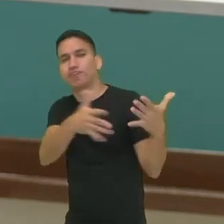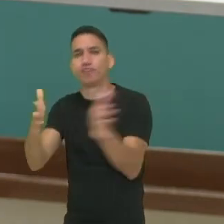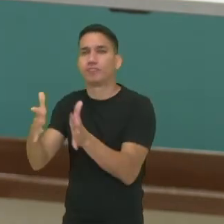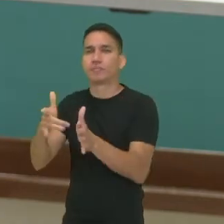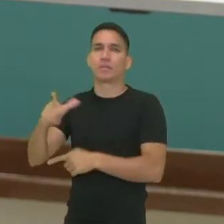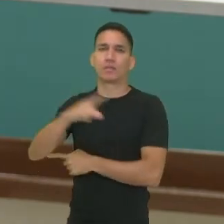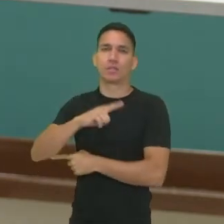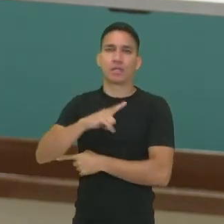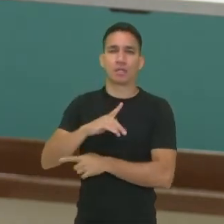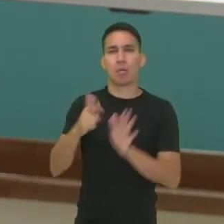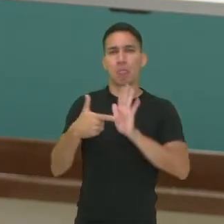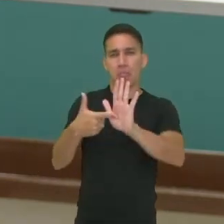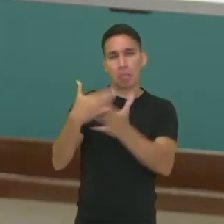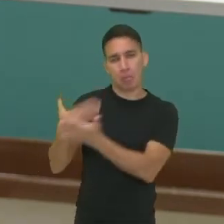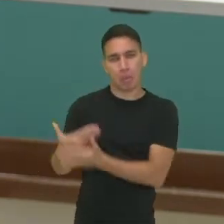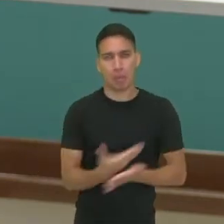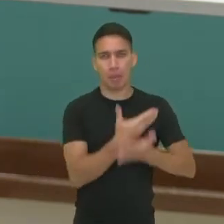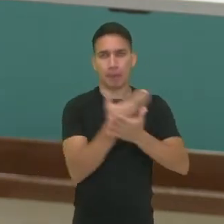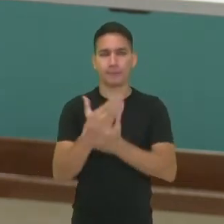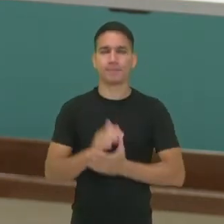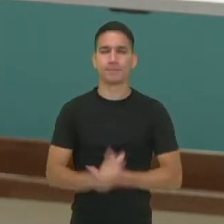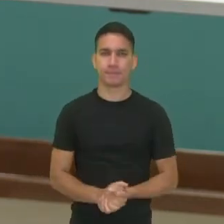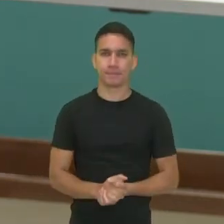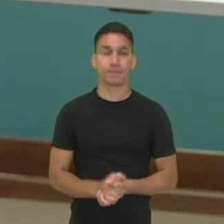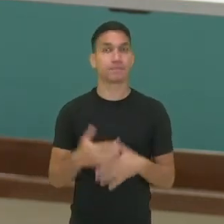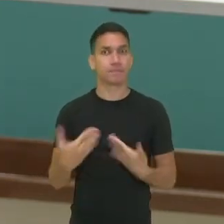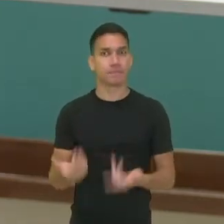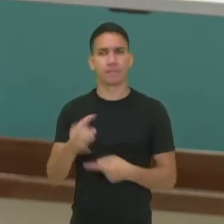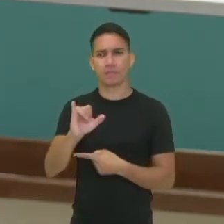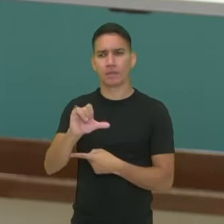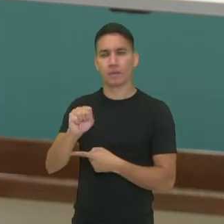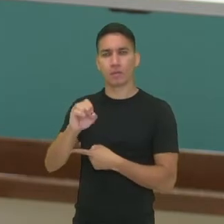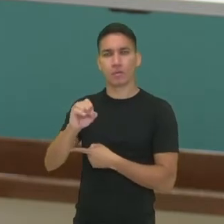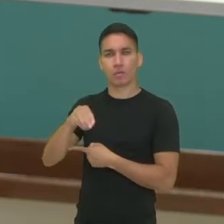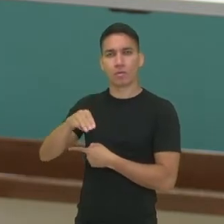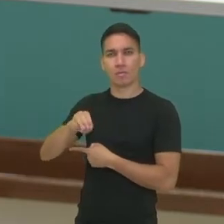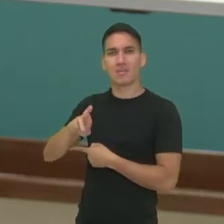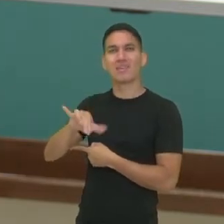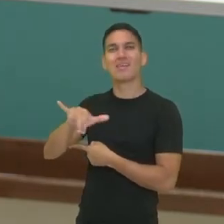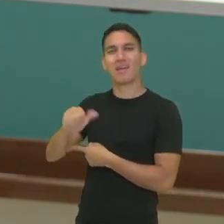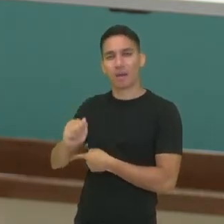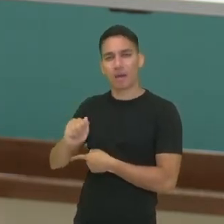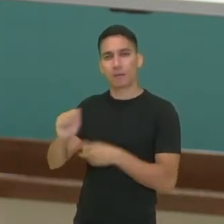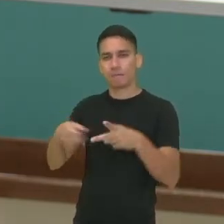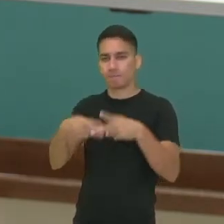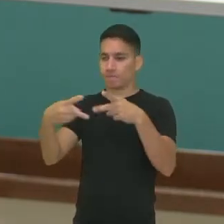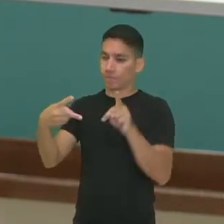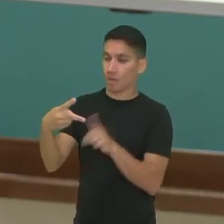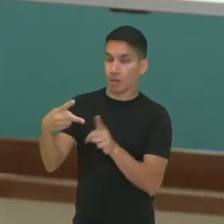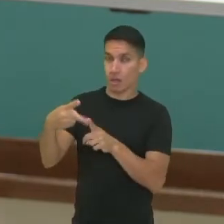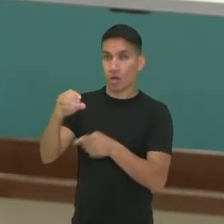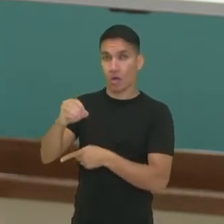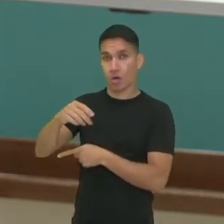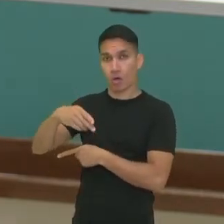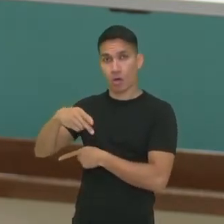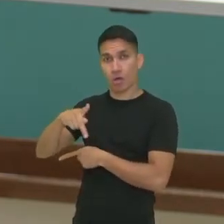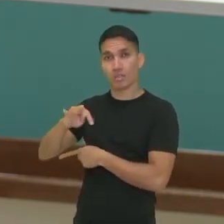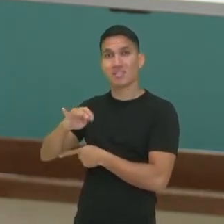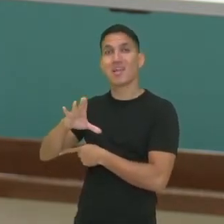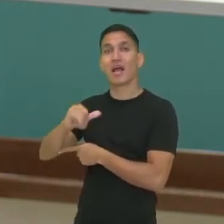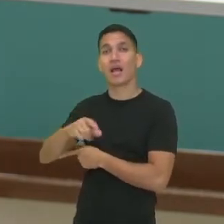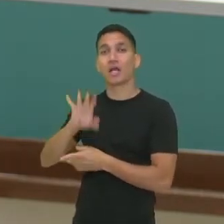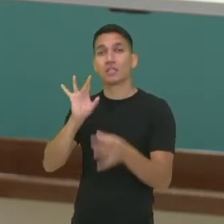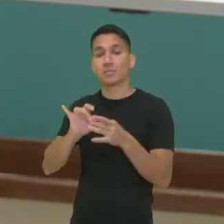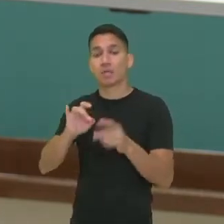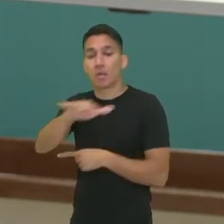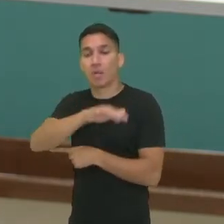aqui dos nossos estudos de isomeria. E a isomeria ótica? É um tipo de isomeria espacial ou estereoisomeria que estuda